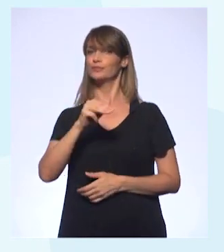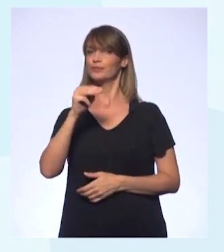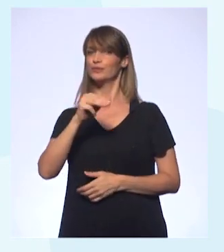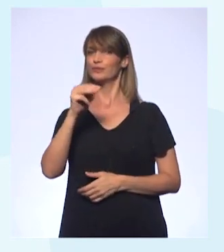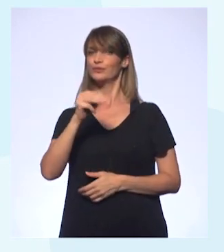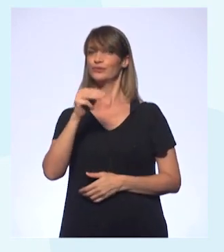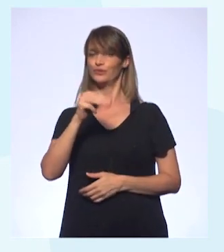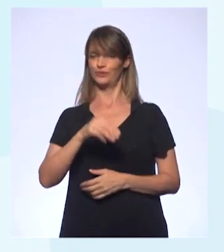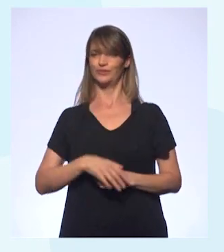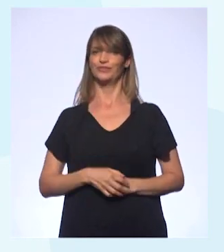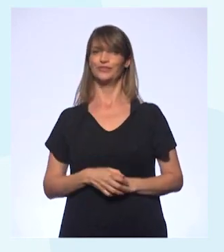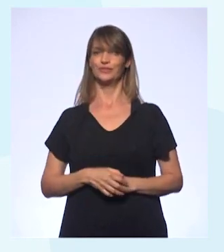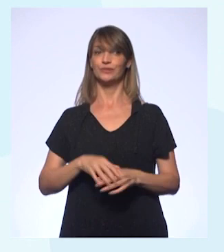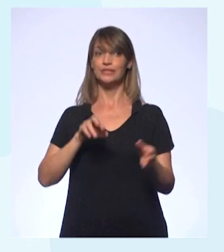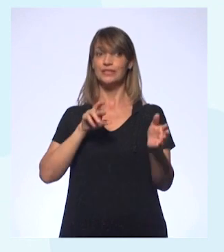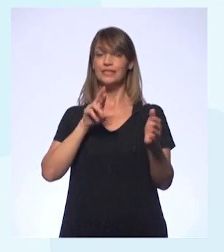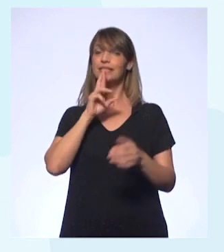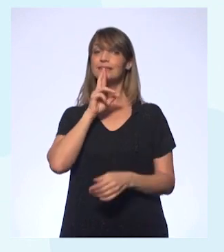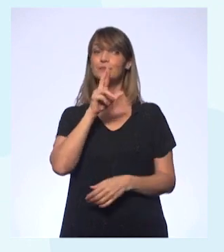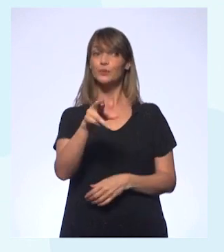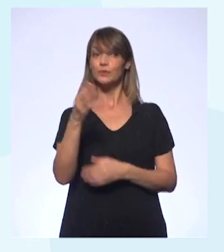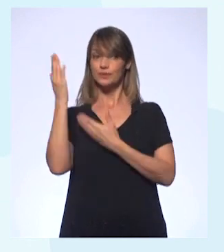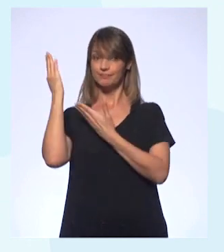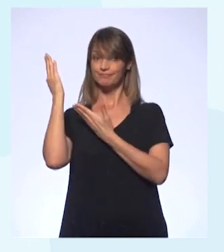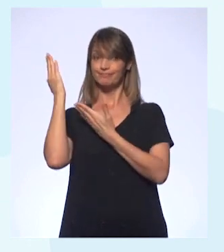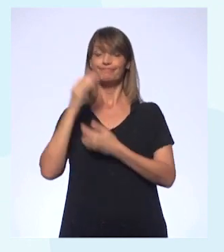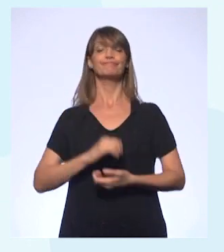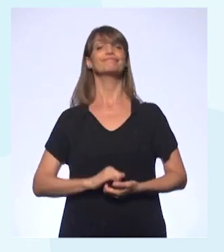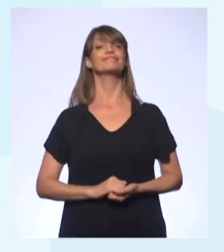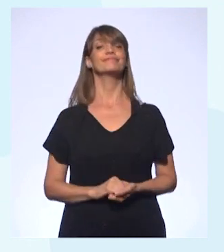para vocês responderem a essa questão.